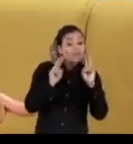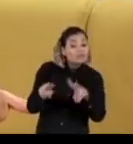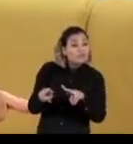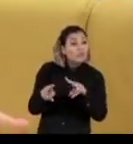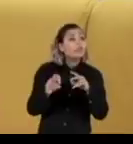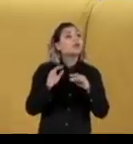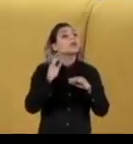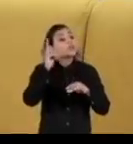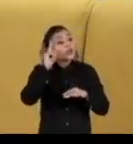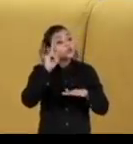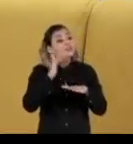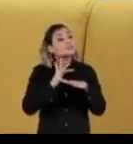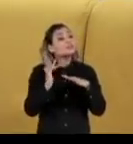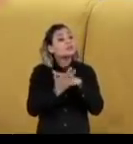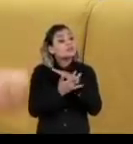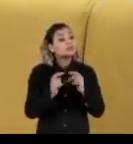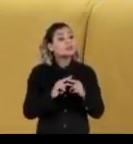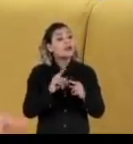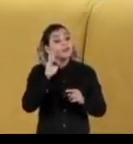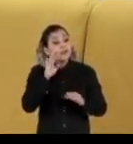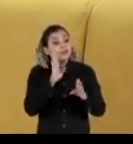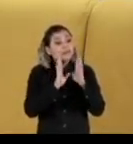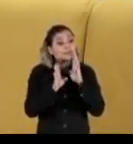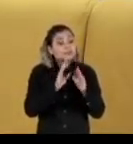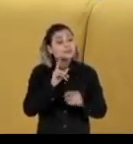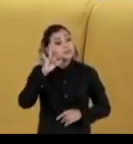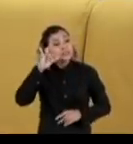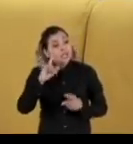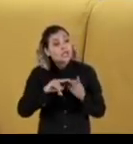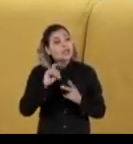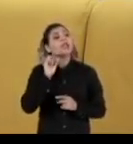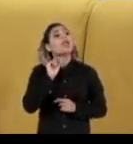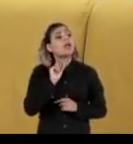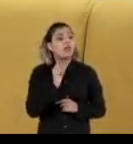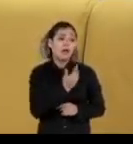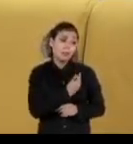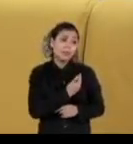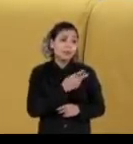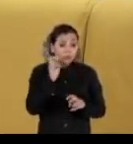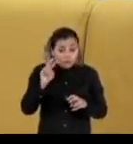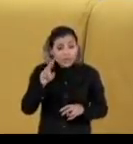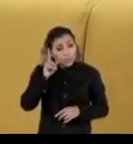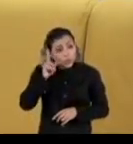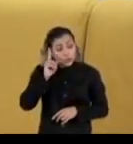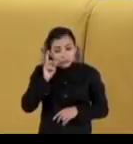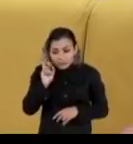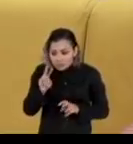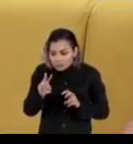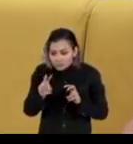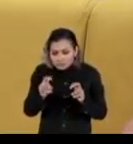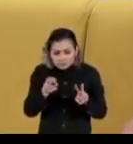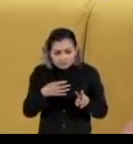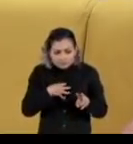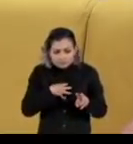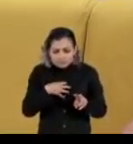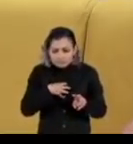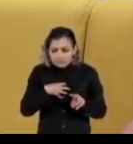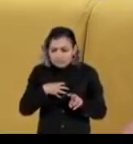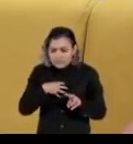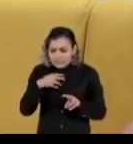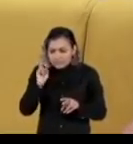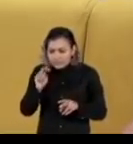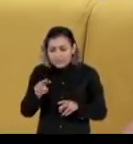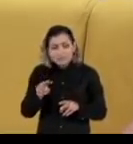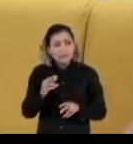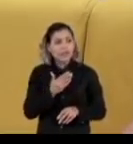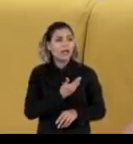Facebook todo dia, que seguem no Instagram, que conseguem reconhecer os sentimentos dela no recreio?